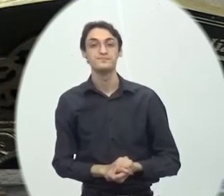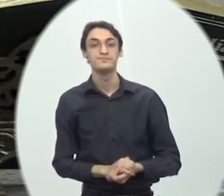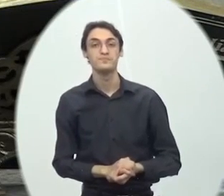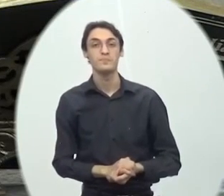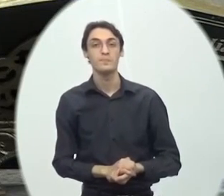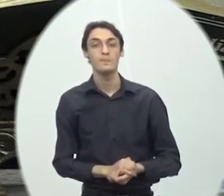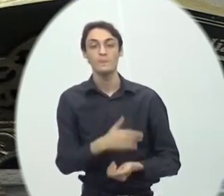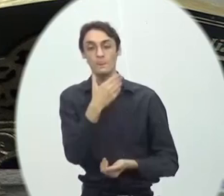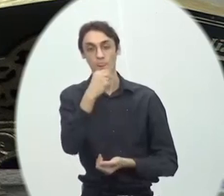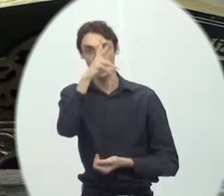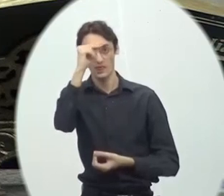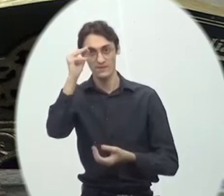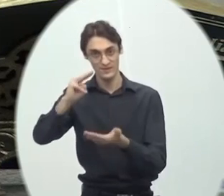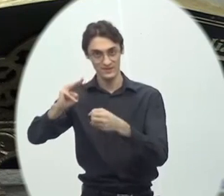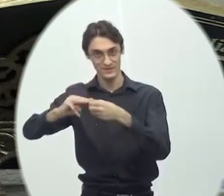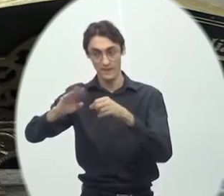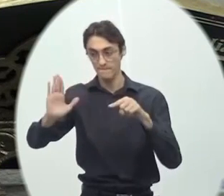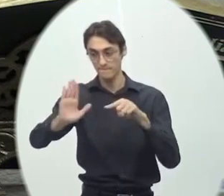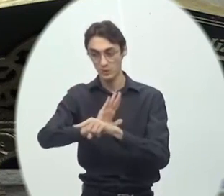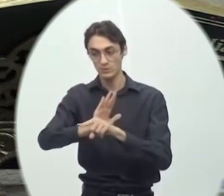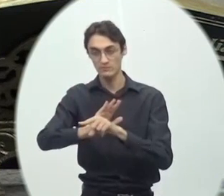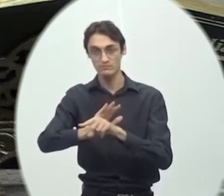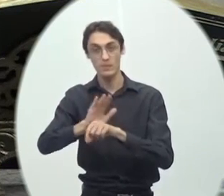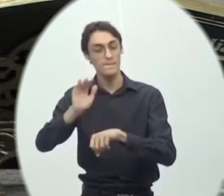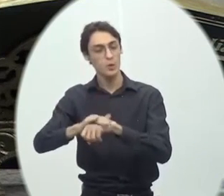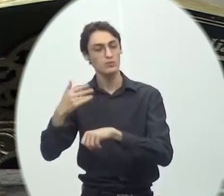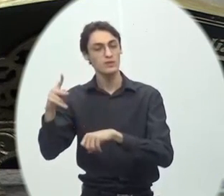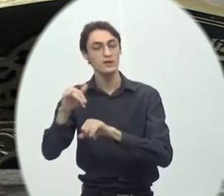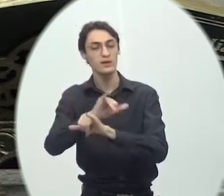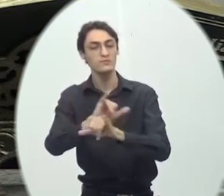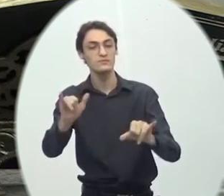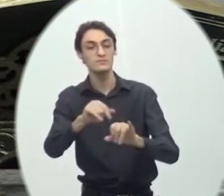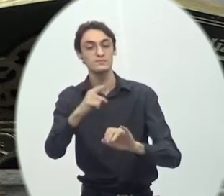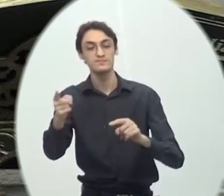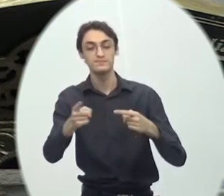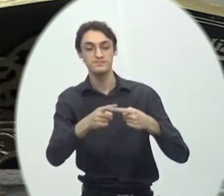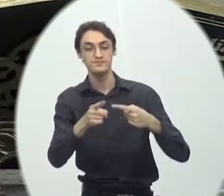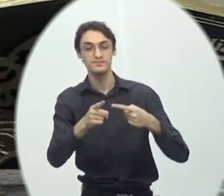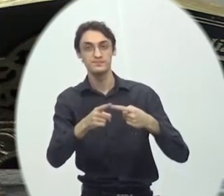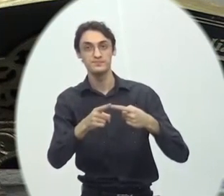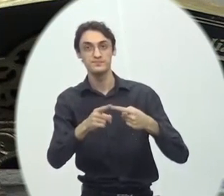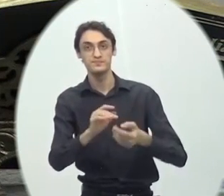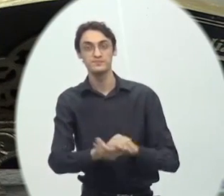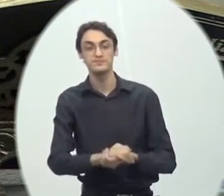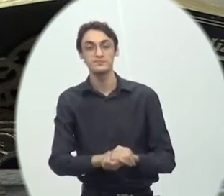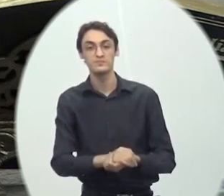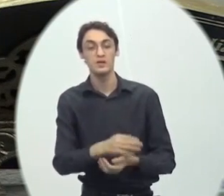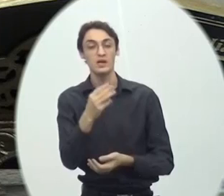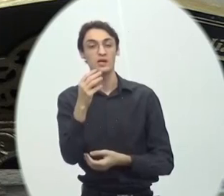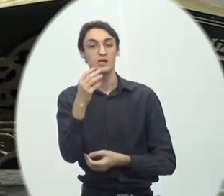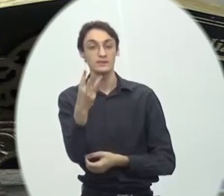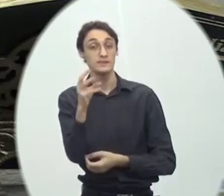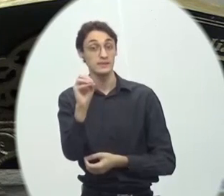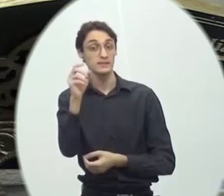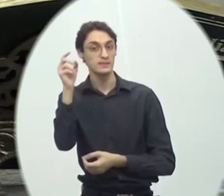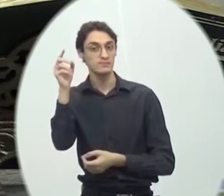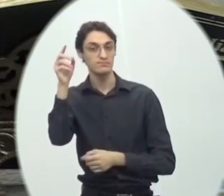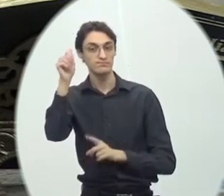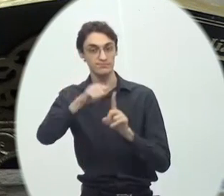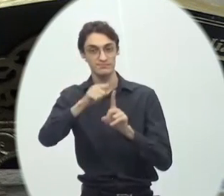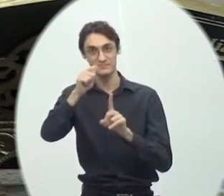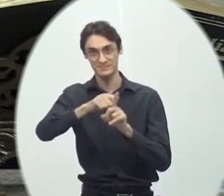prefeito municipal para que informe, primeiro, qual o saldo devedor atual de 30/9/2020 de todos